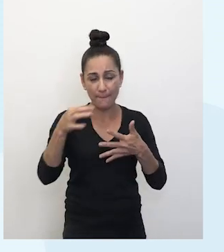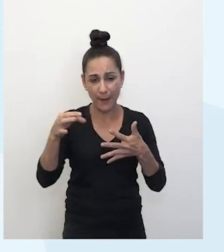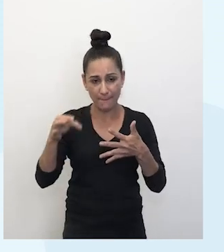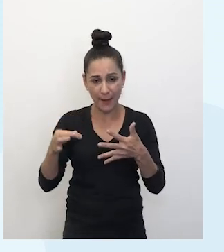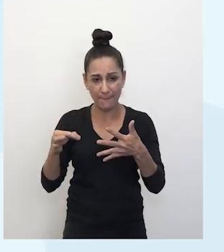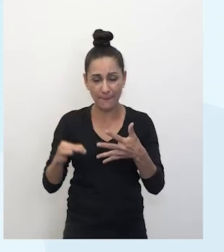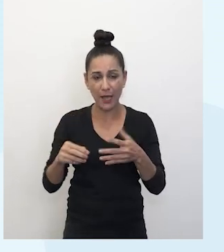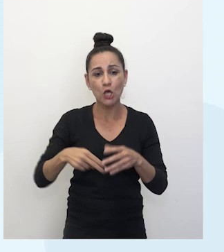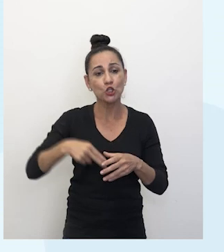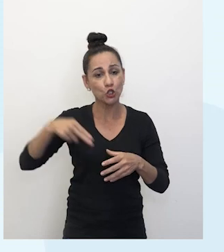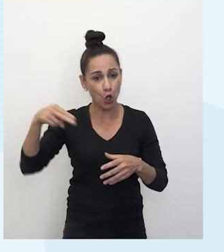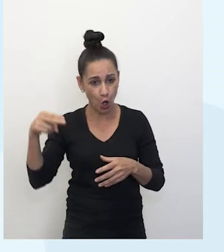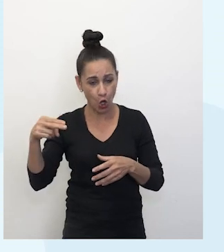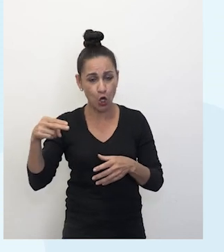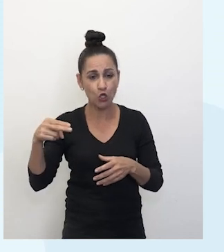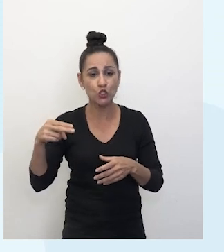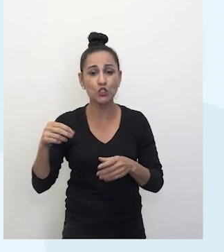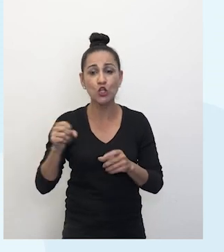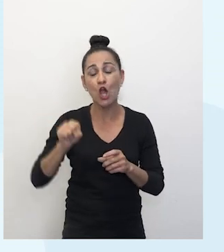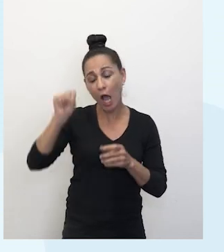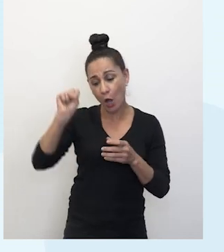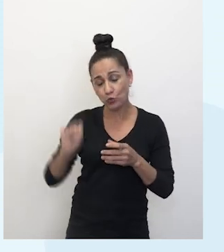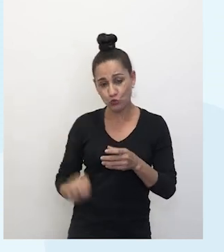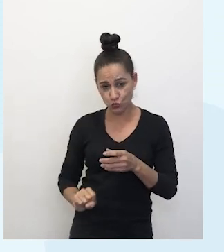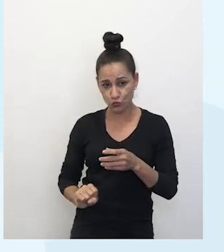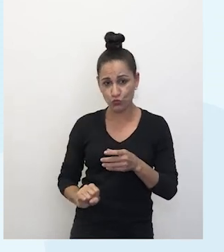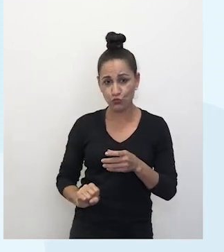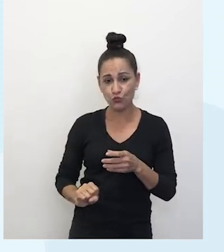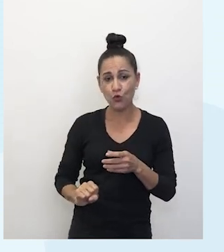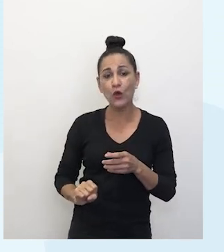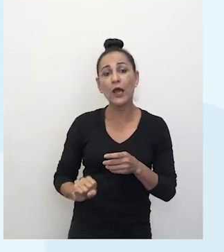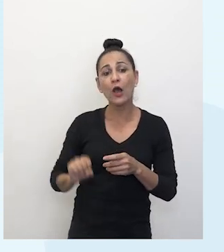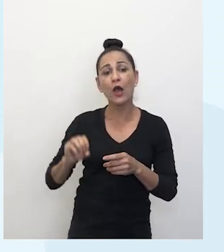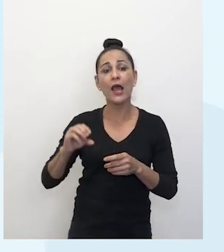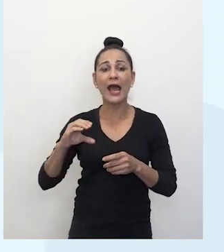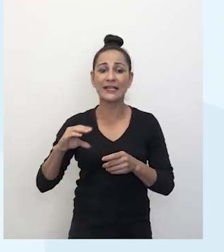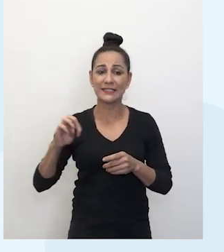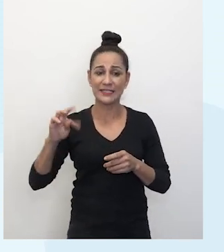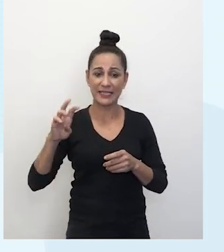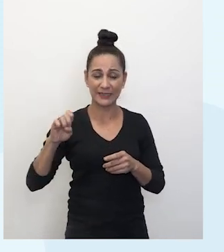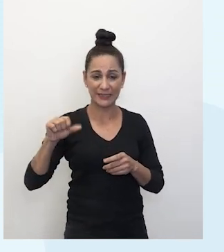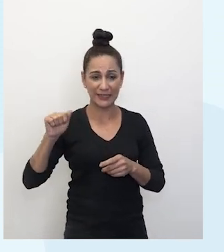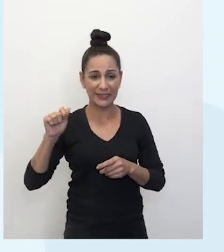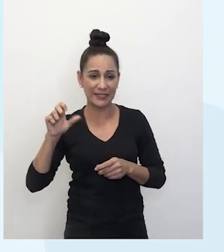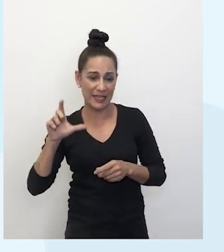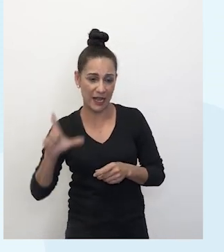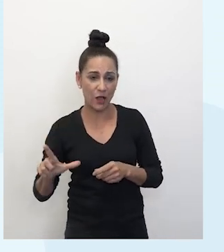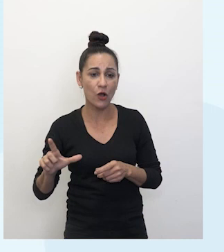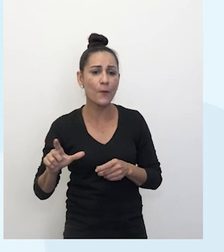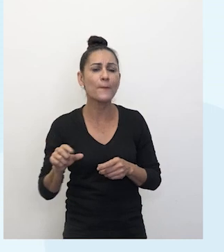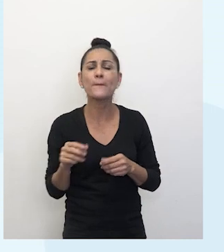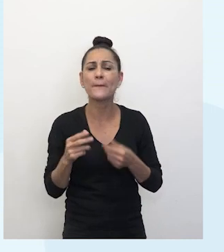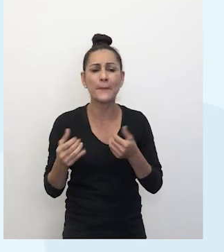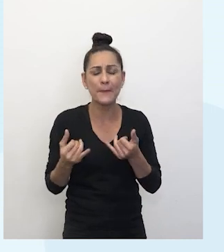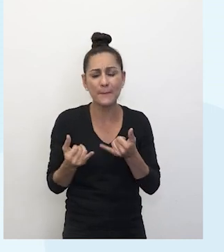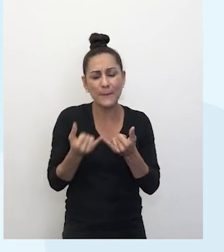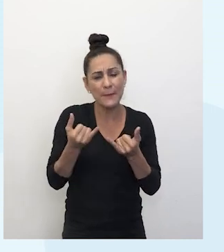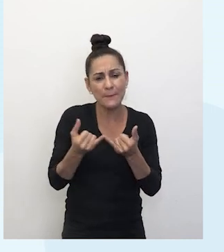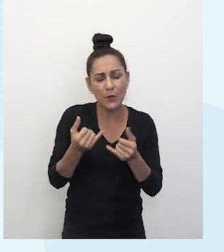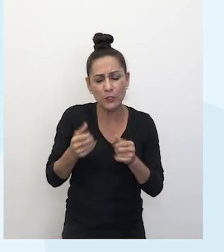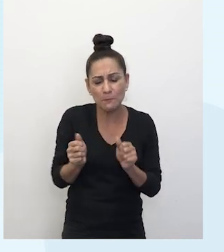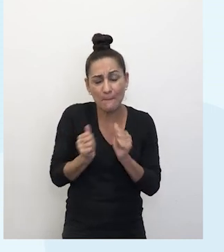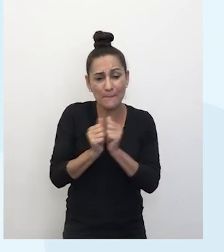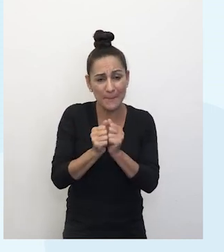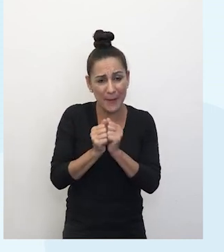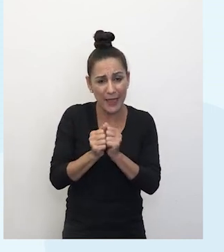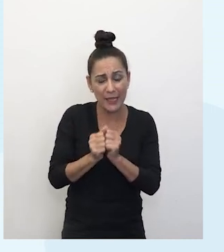central norte-americano ao ao sul a ocidental a oeste a central bem para próxima aí do